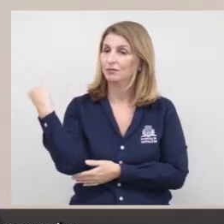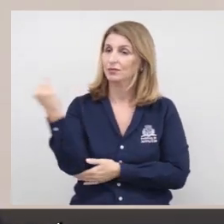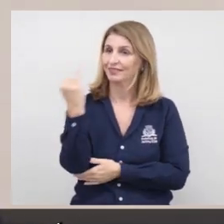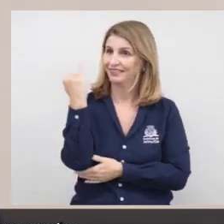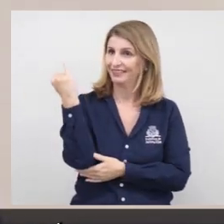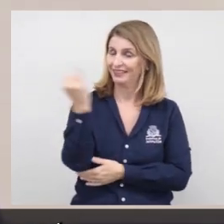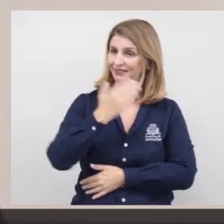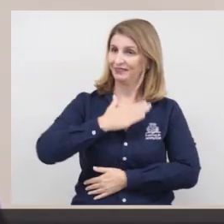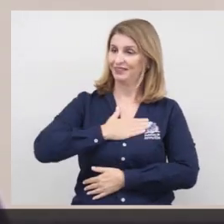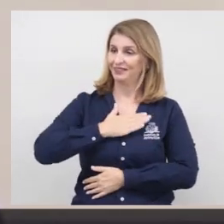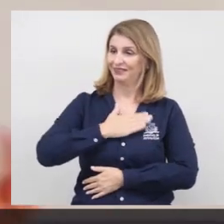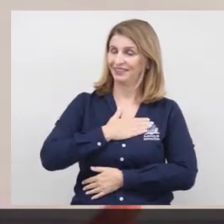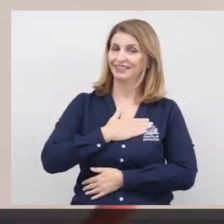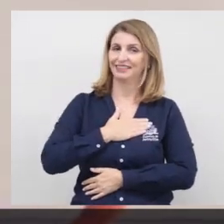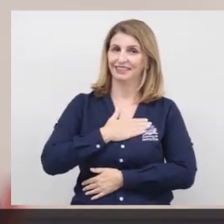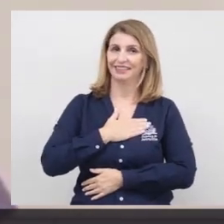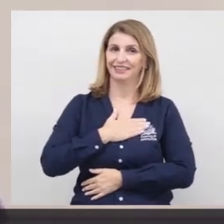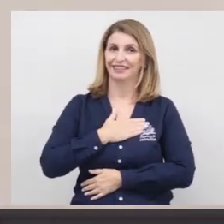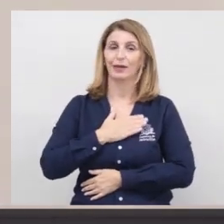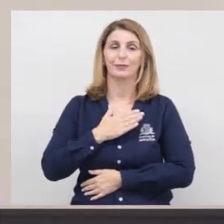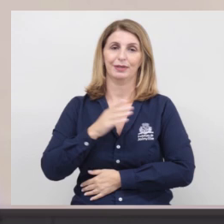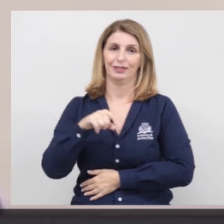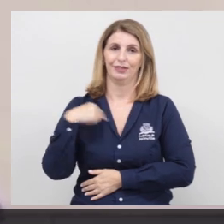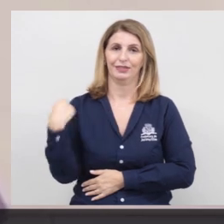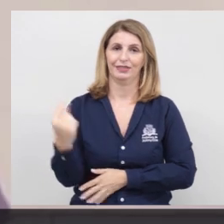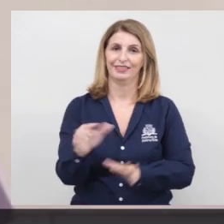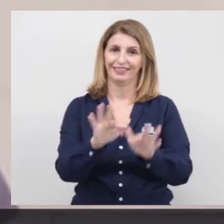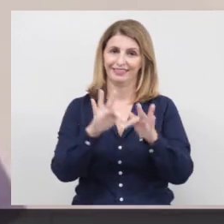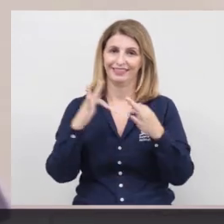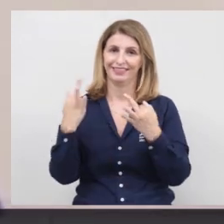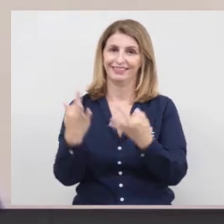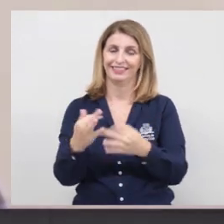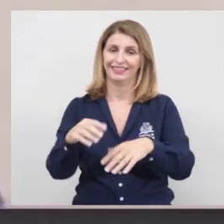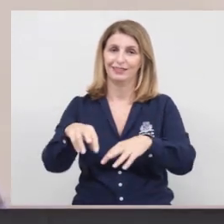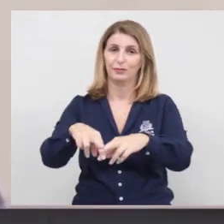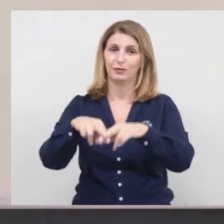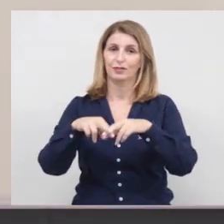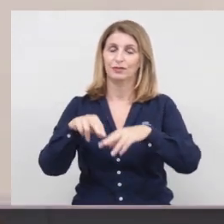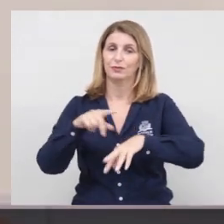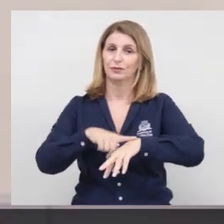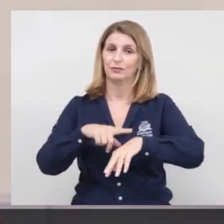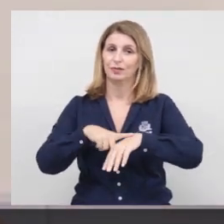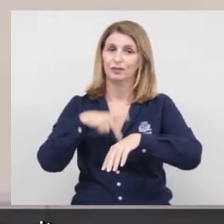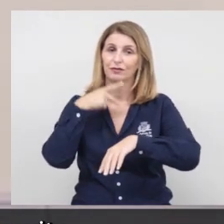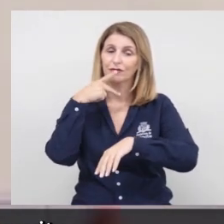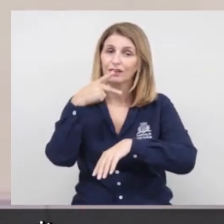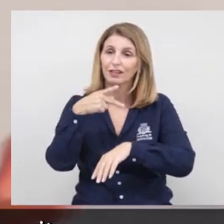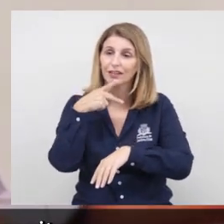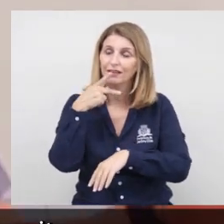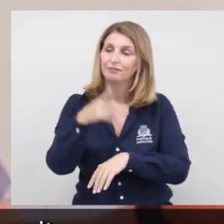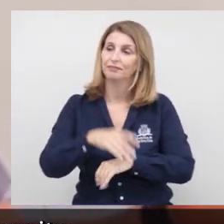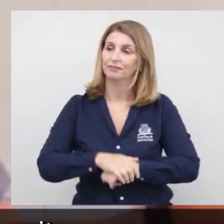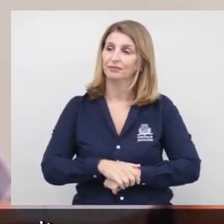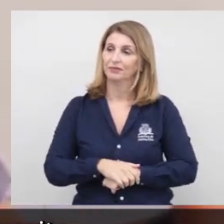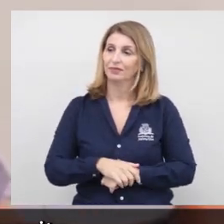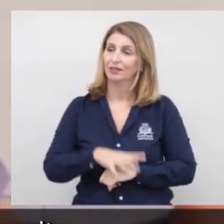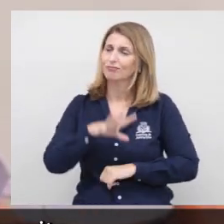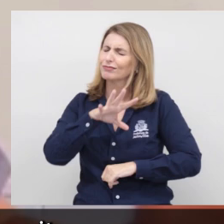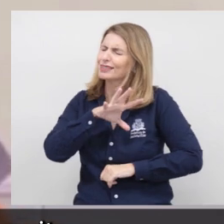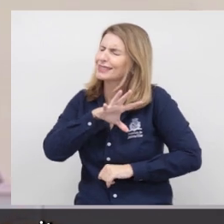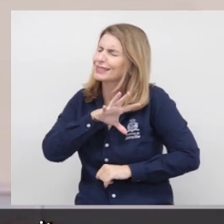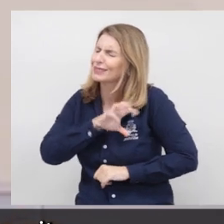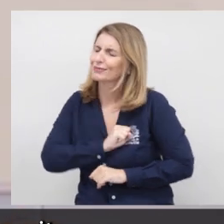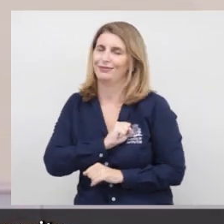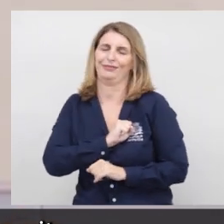publicamente né dizer que você é muito importante para mim e para nossa família né por isso nesse momento eu gostaria de dizer